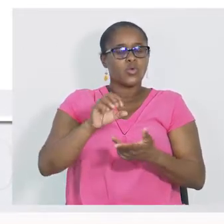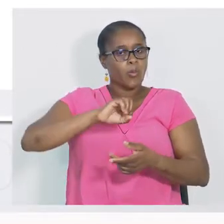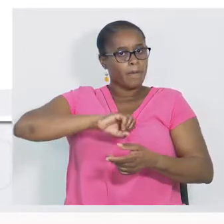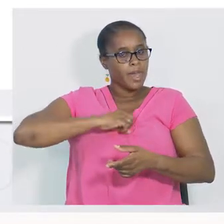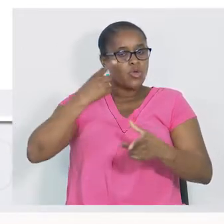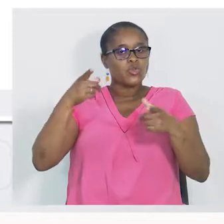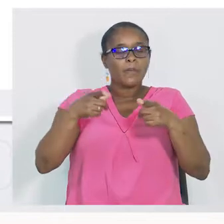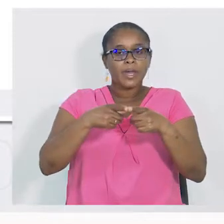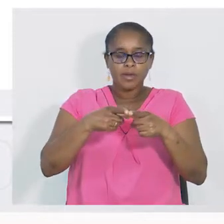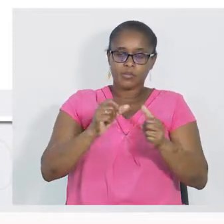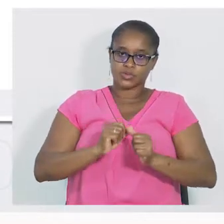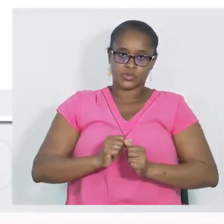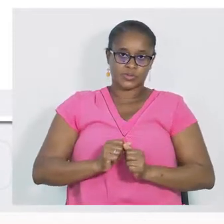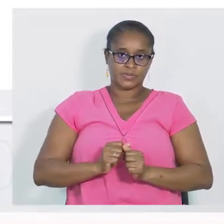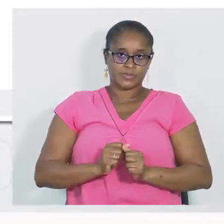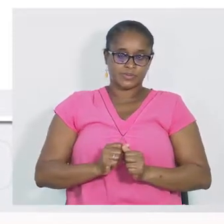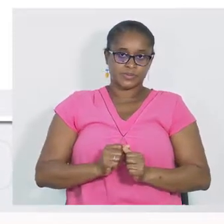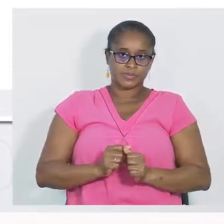Laia?